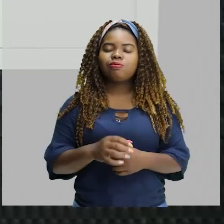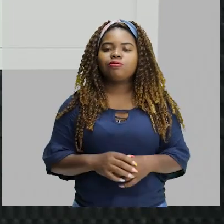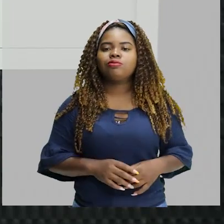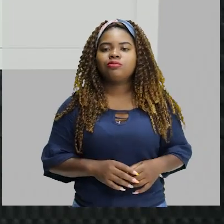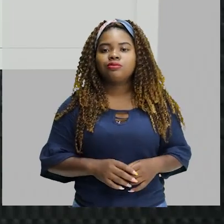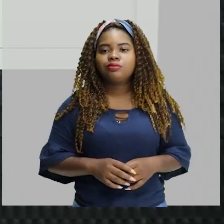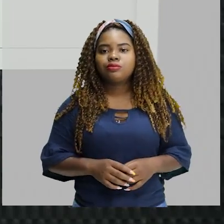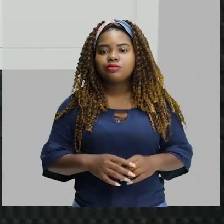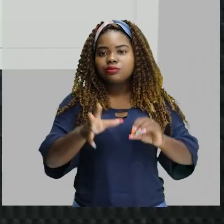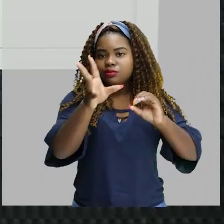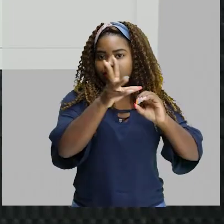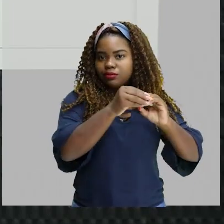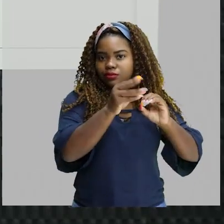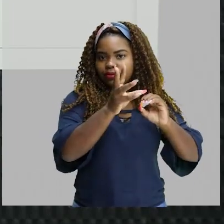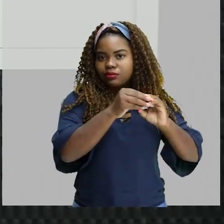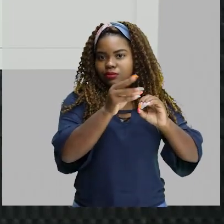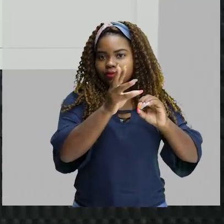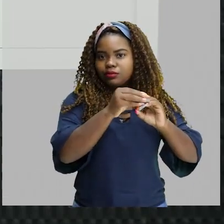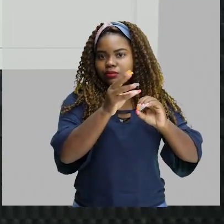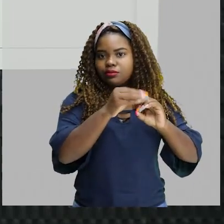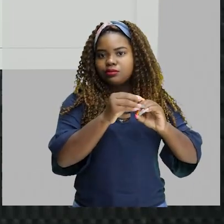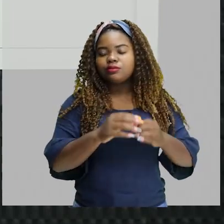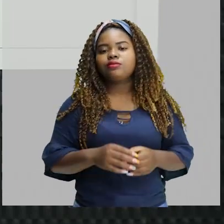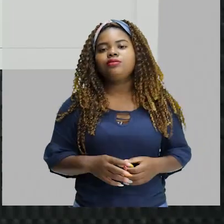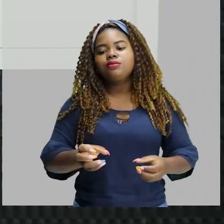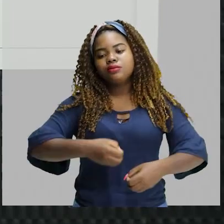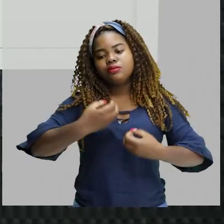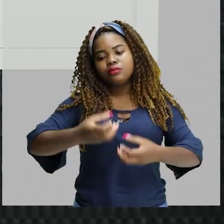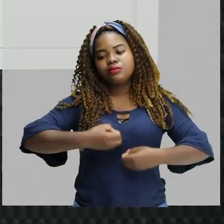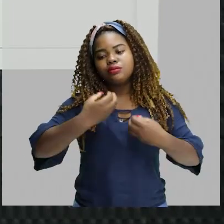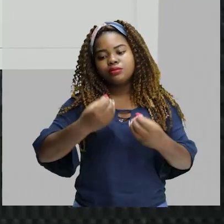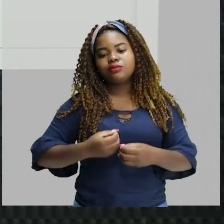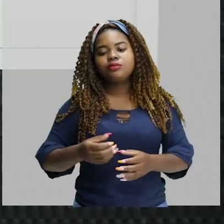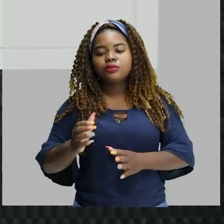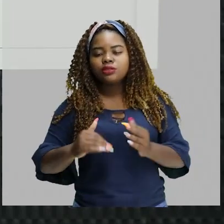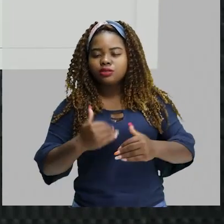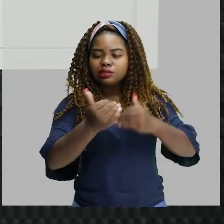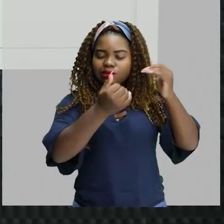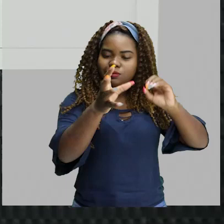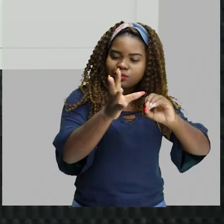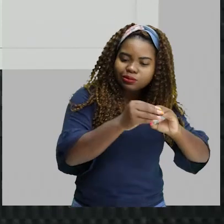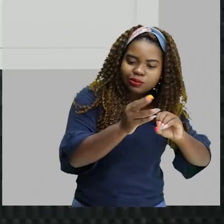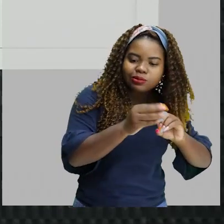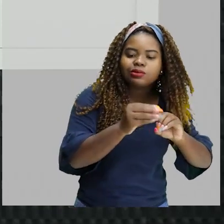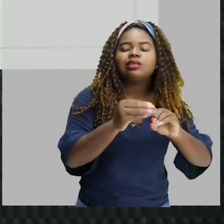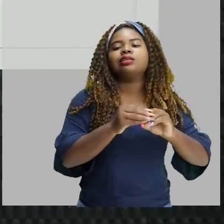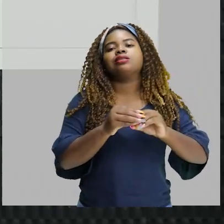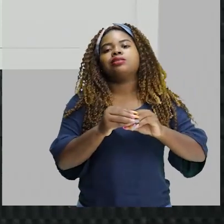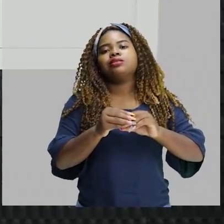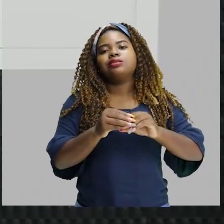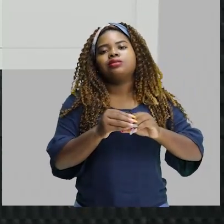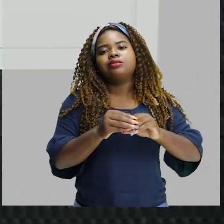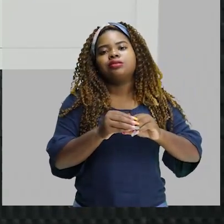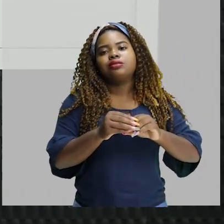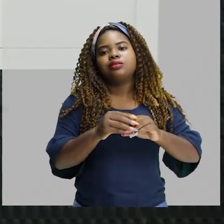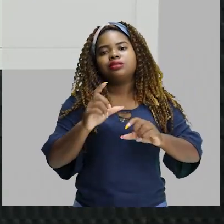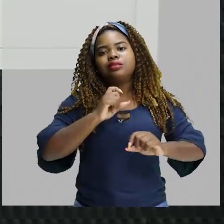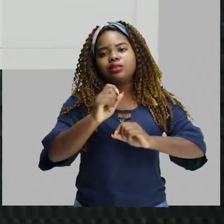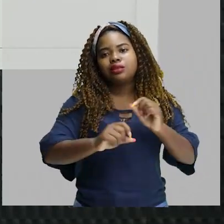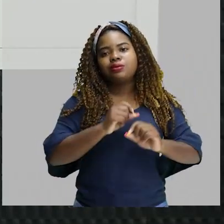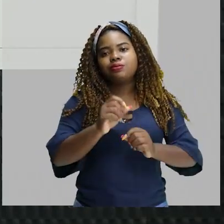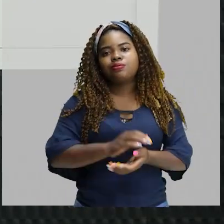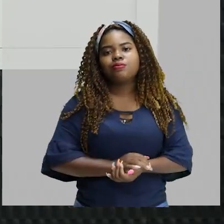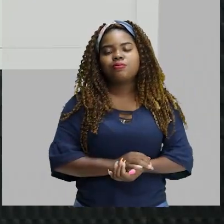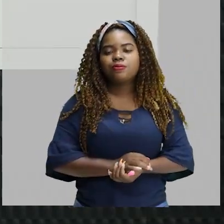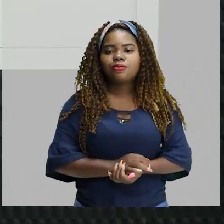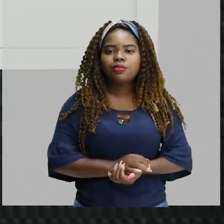do conhecimento. Esta produção do conhecimento, como condição sine qua non, ou seja, sem a